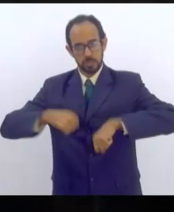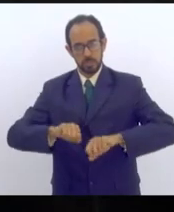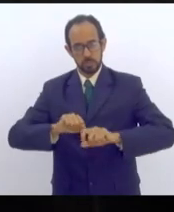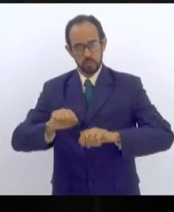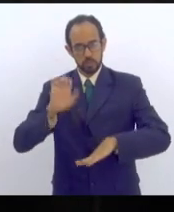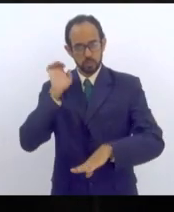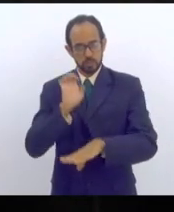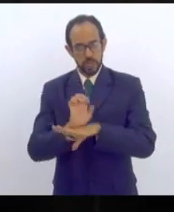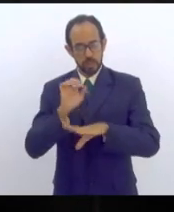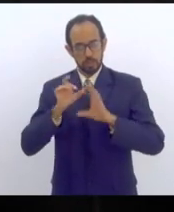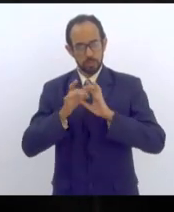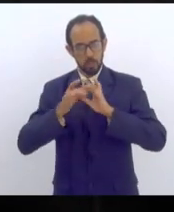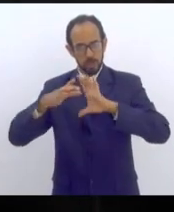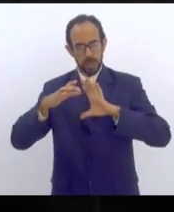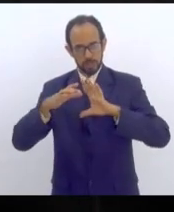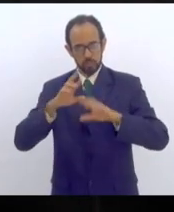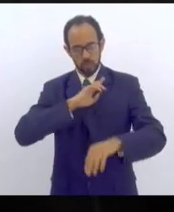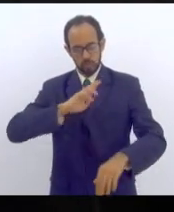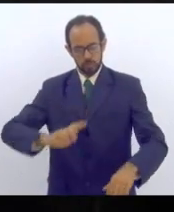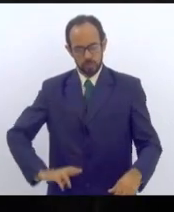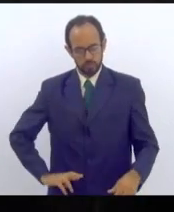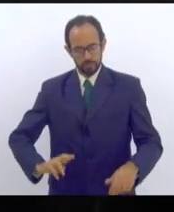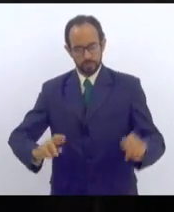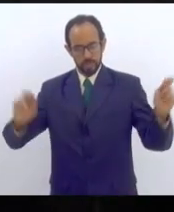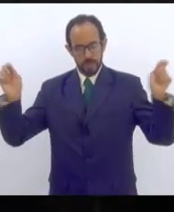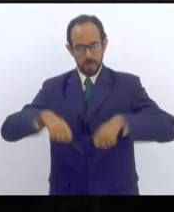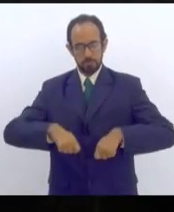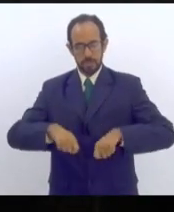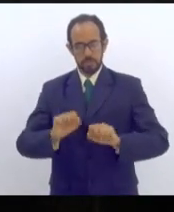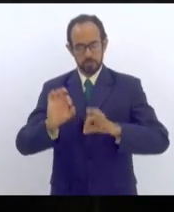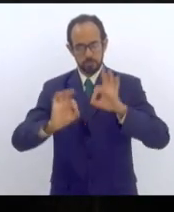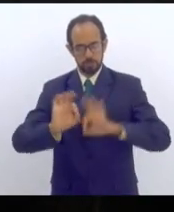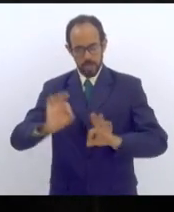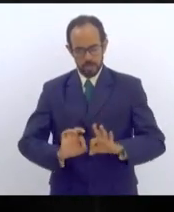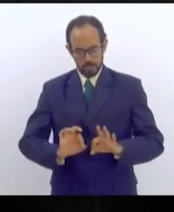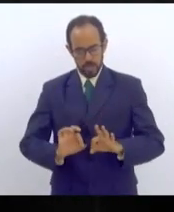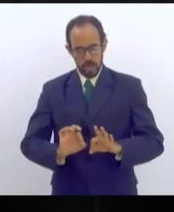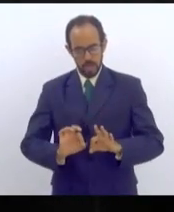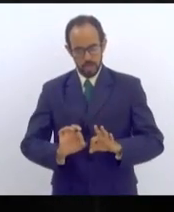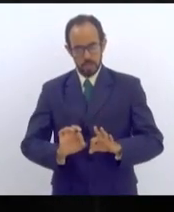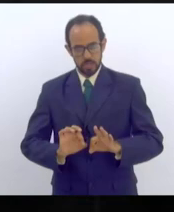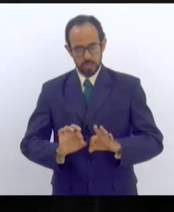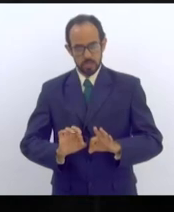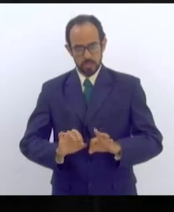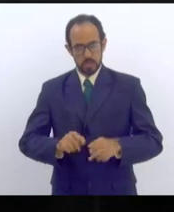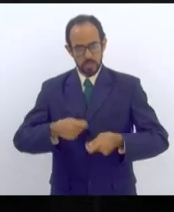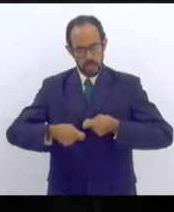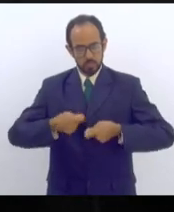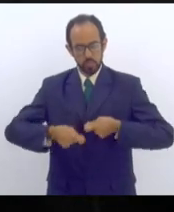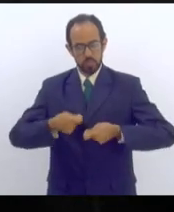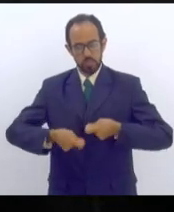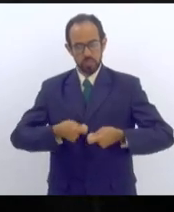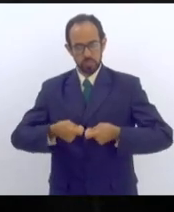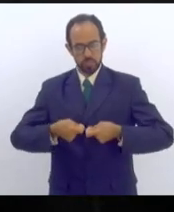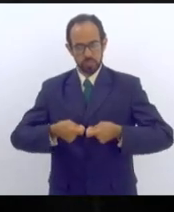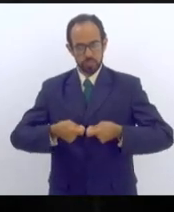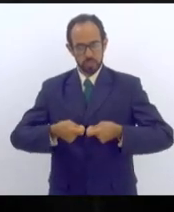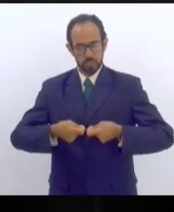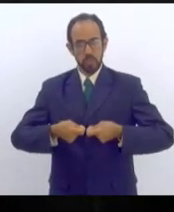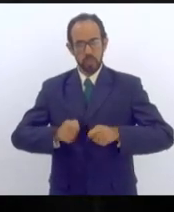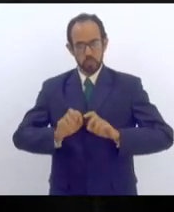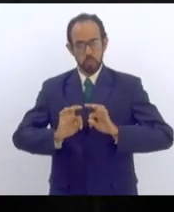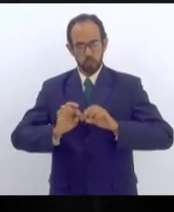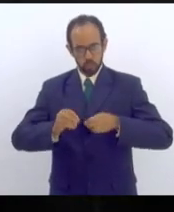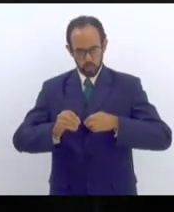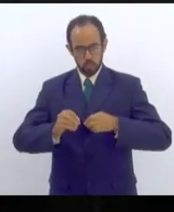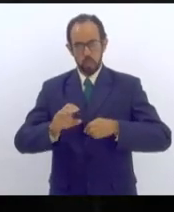democrático e republicano suficiente, que planeje, organize, comande, controle e